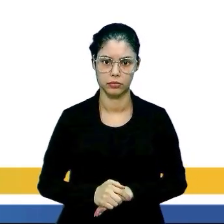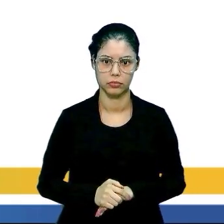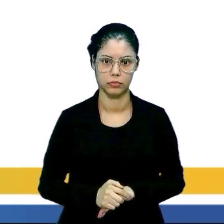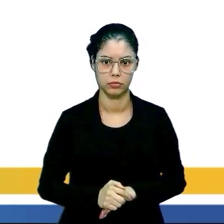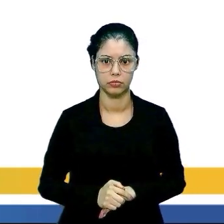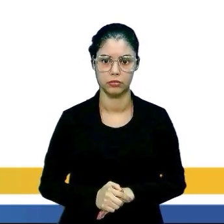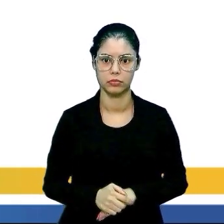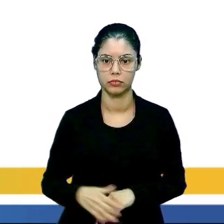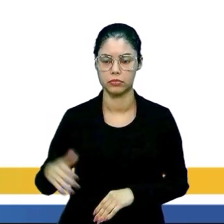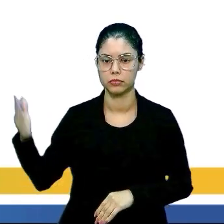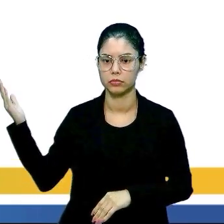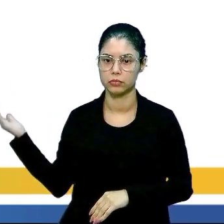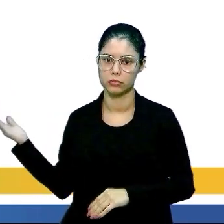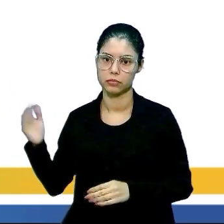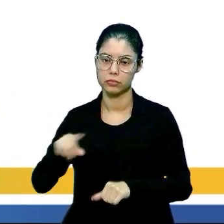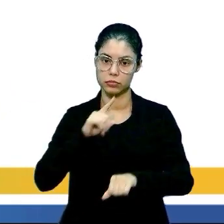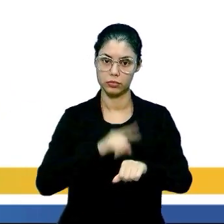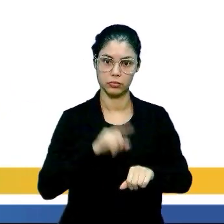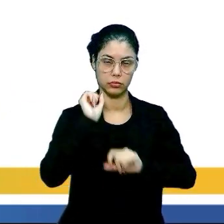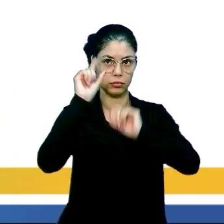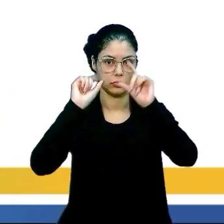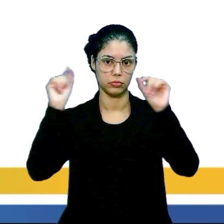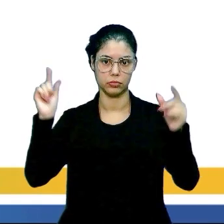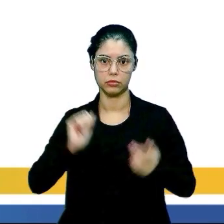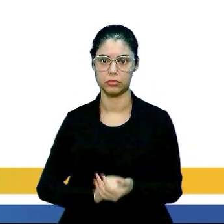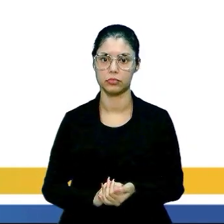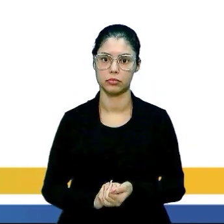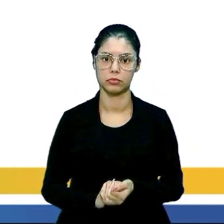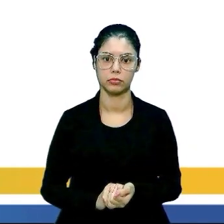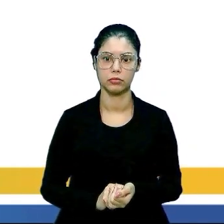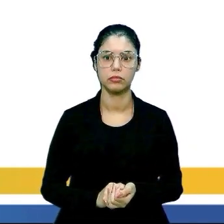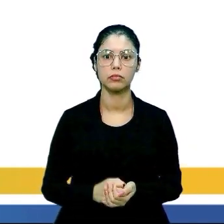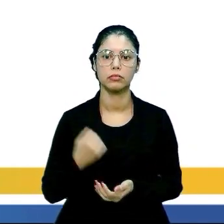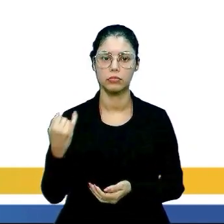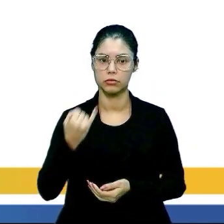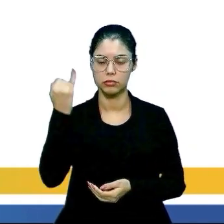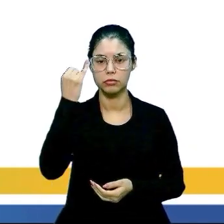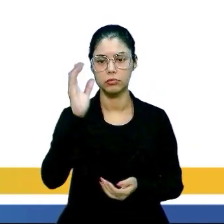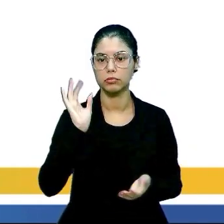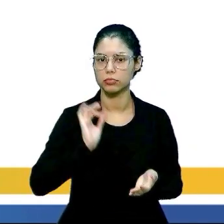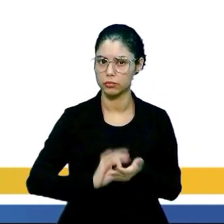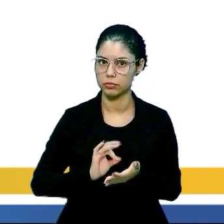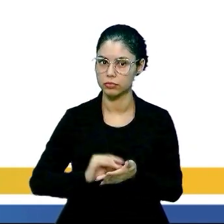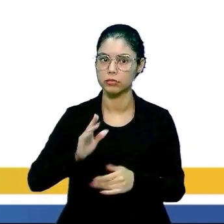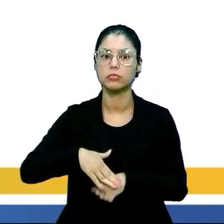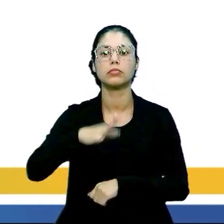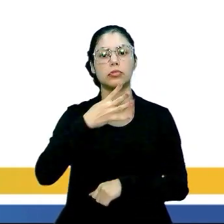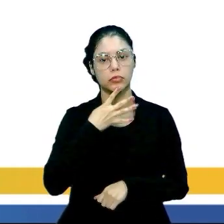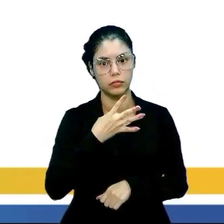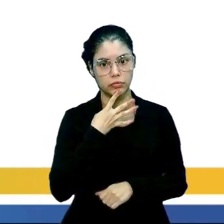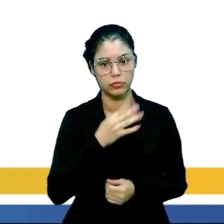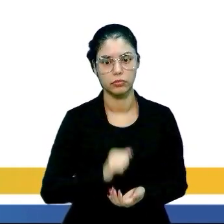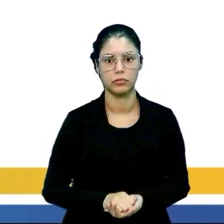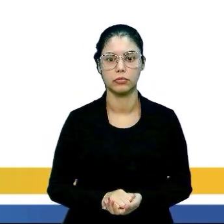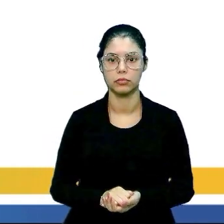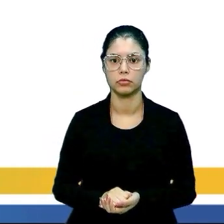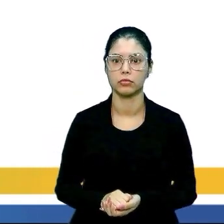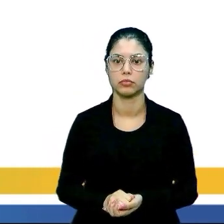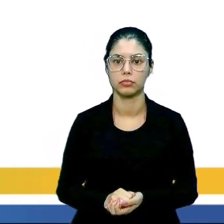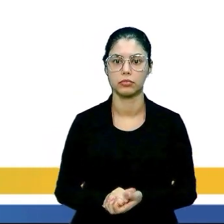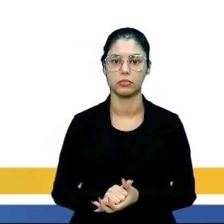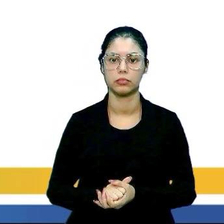bom? E aí a gente tem A Hora da Estrela, que é uma das principais, na verdade, a mais reconhecida obra da